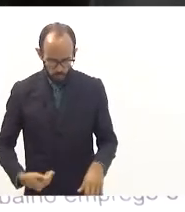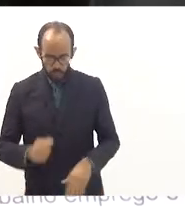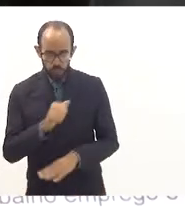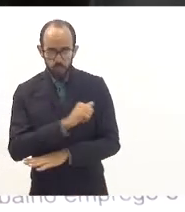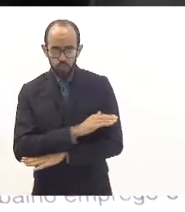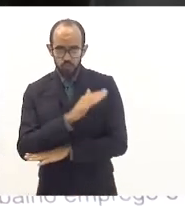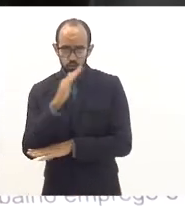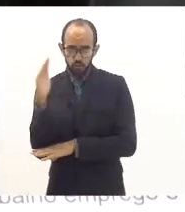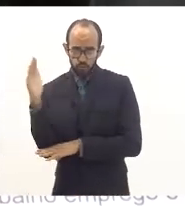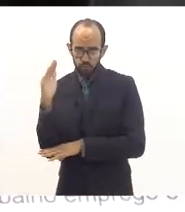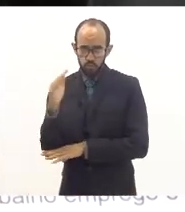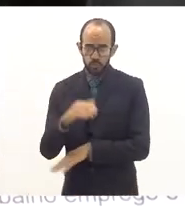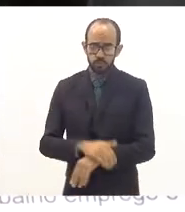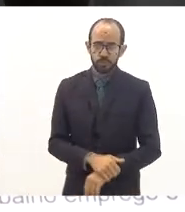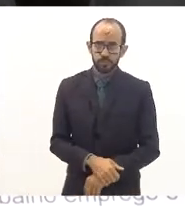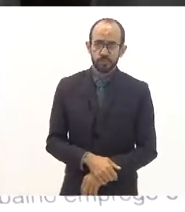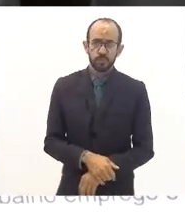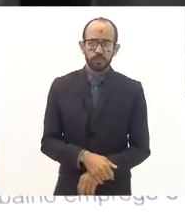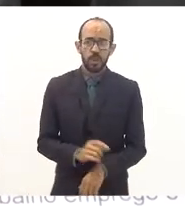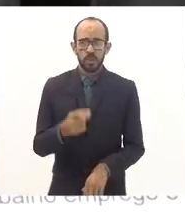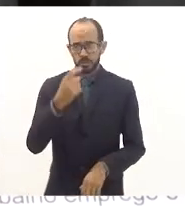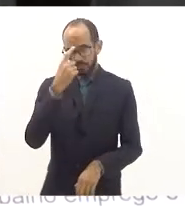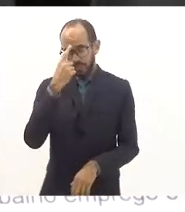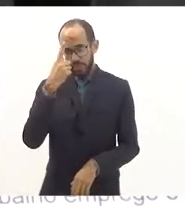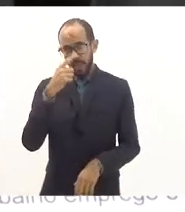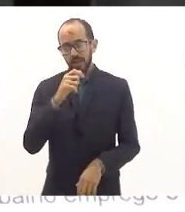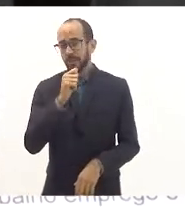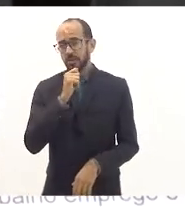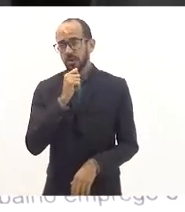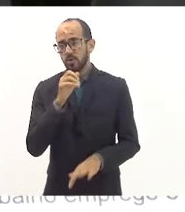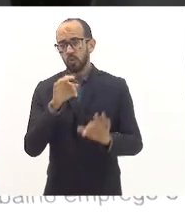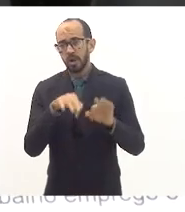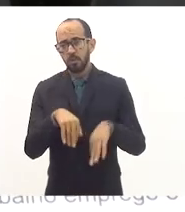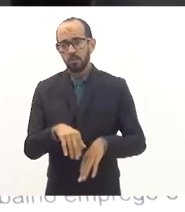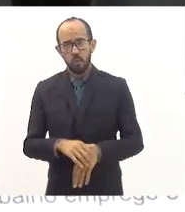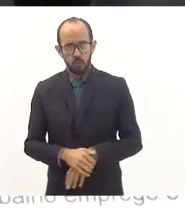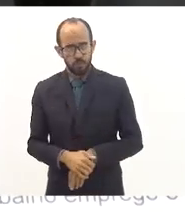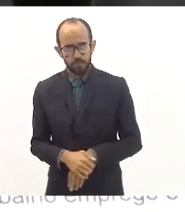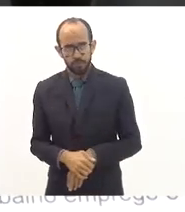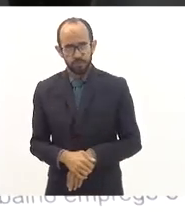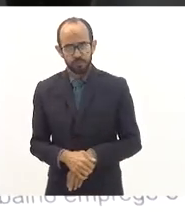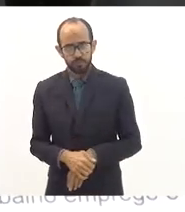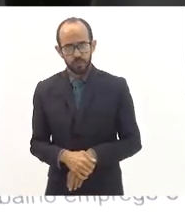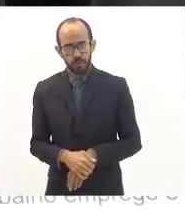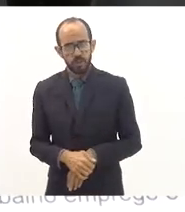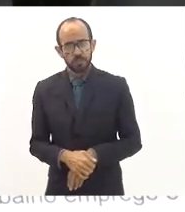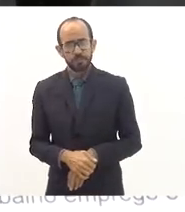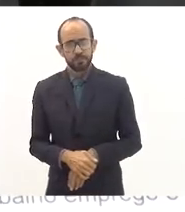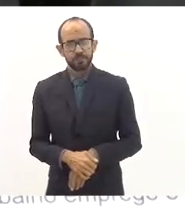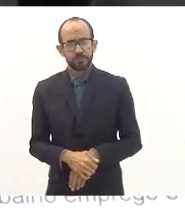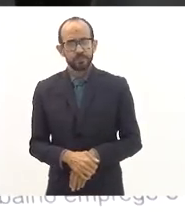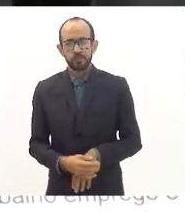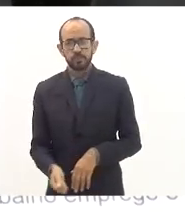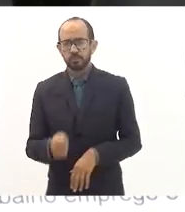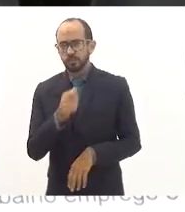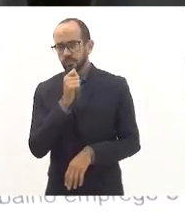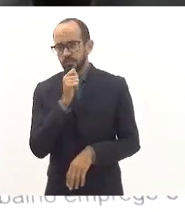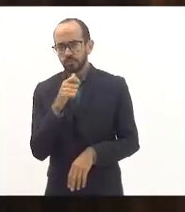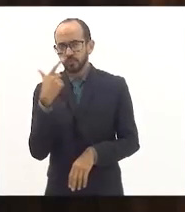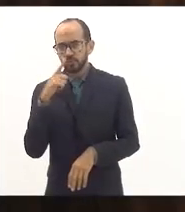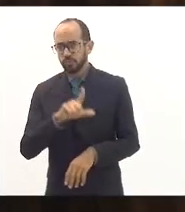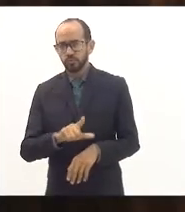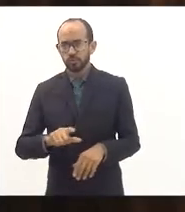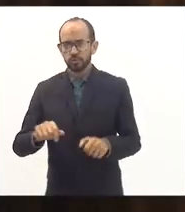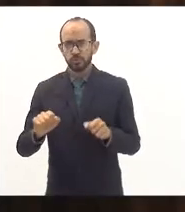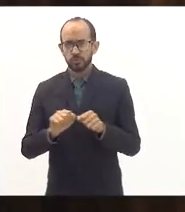Aliás, essa ainda é uma ideia inconclusa, viu, Rodrigo? Essa é uma ideia que a gente ainda não conseguiu fazer valer